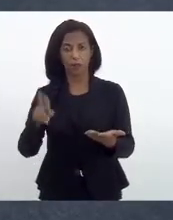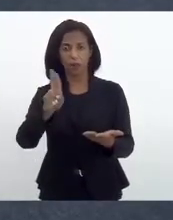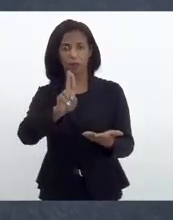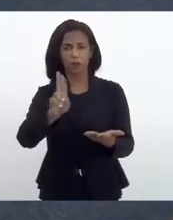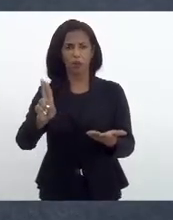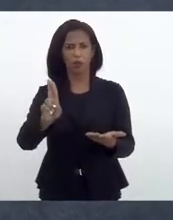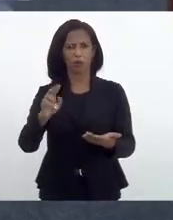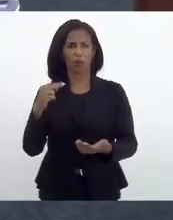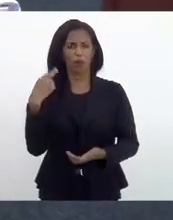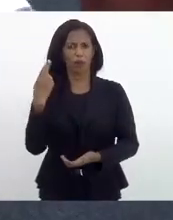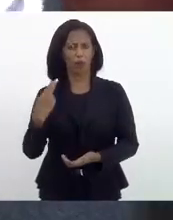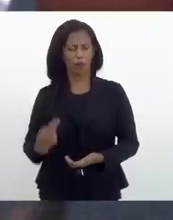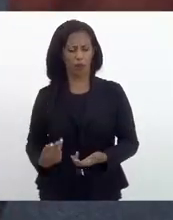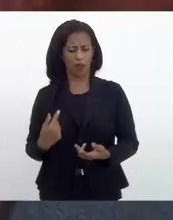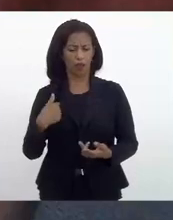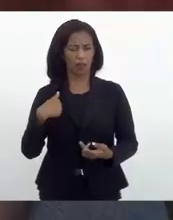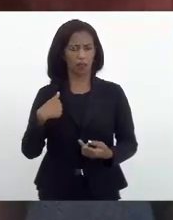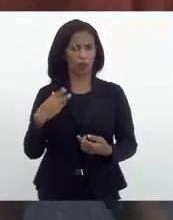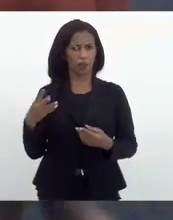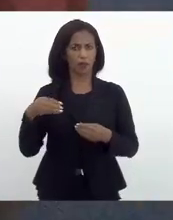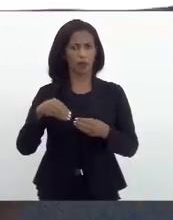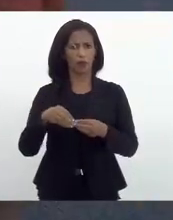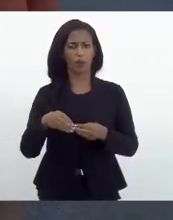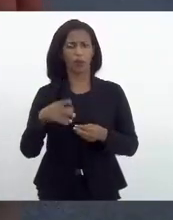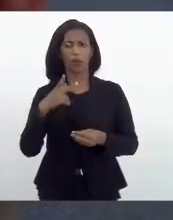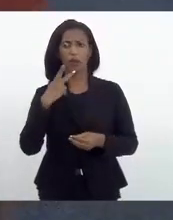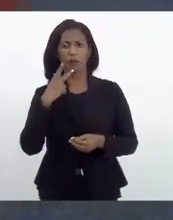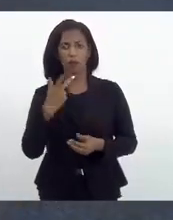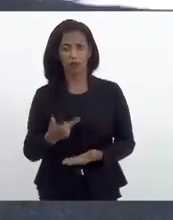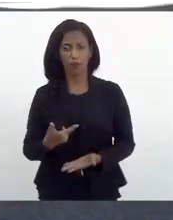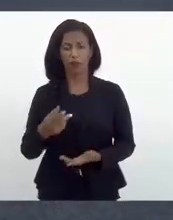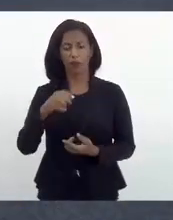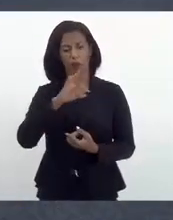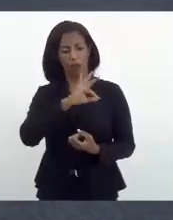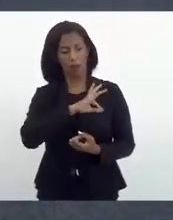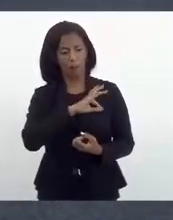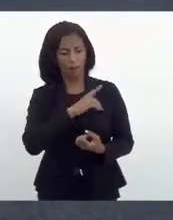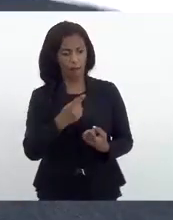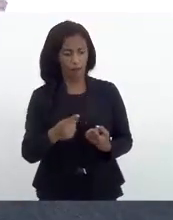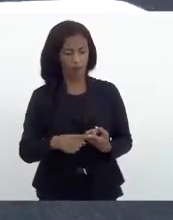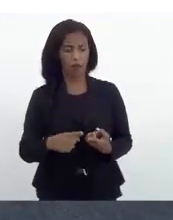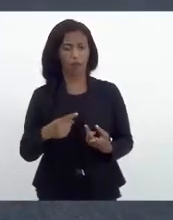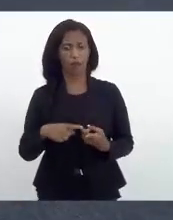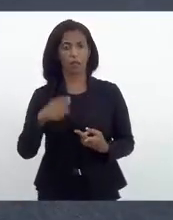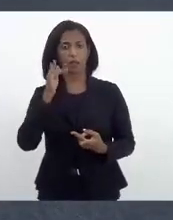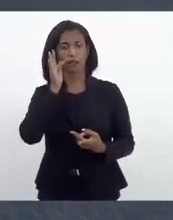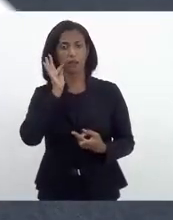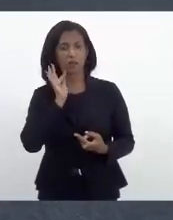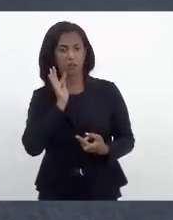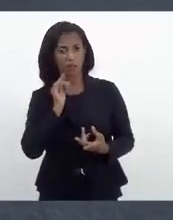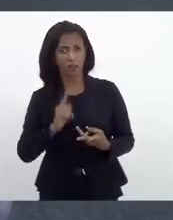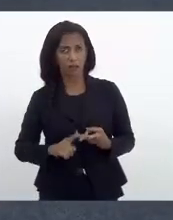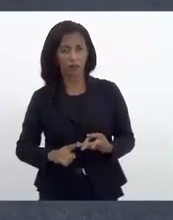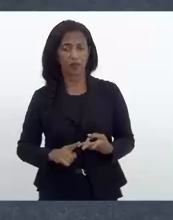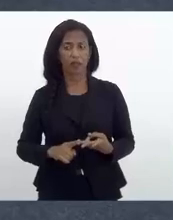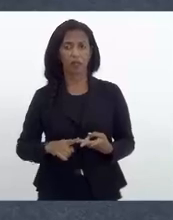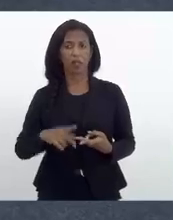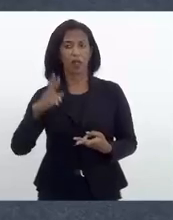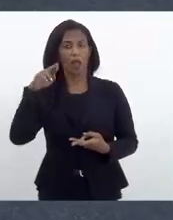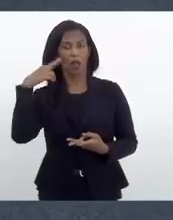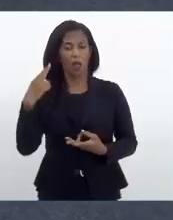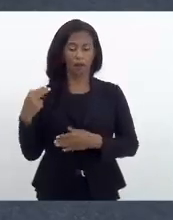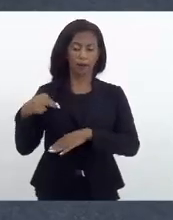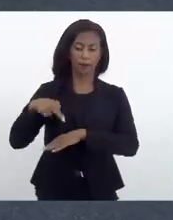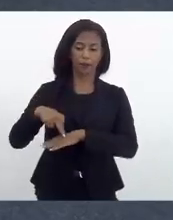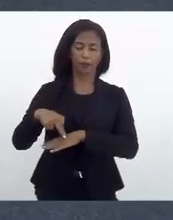deputada Renata e o meu aí falou a deputada Marta o deputado Serafine a deputada Renata ficou aqui